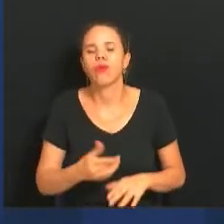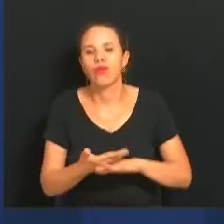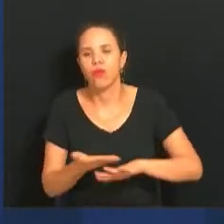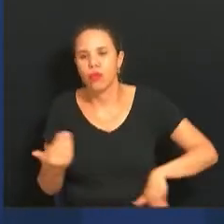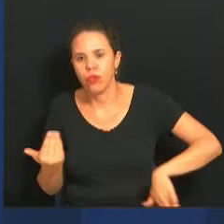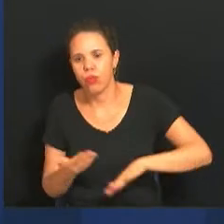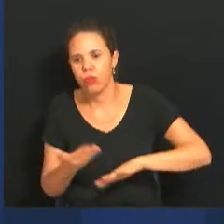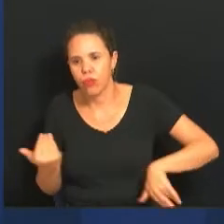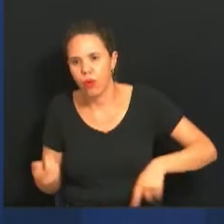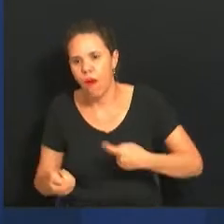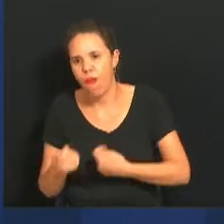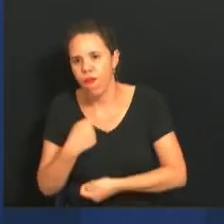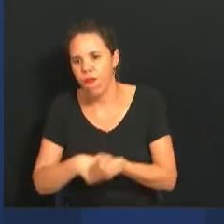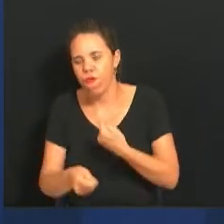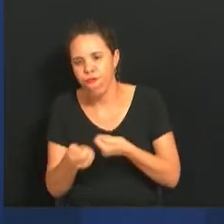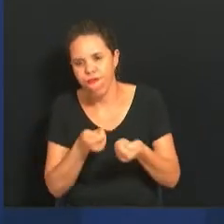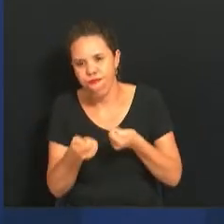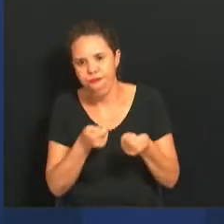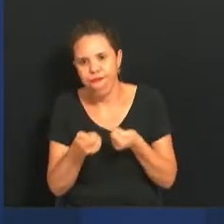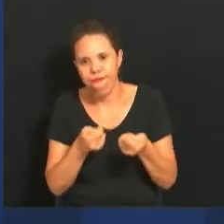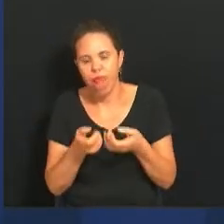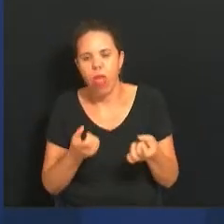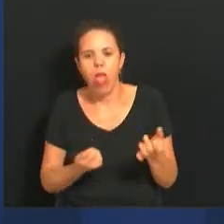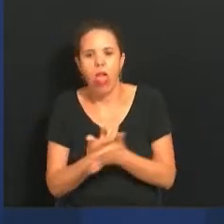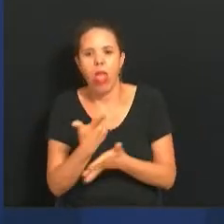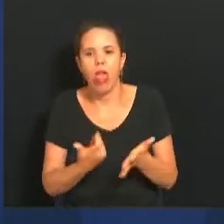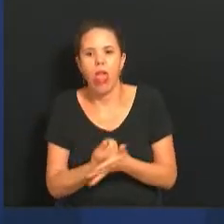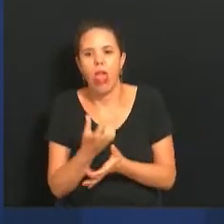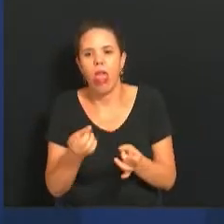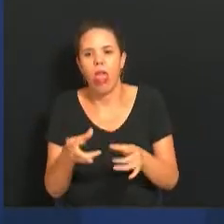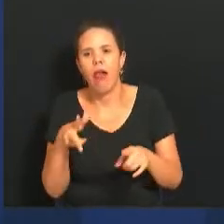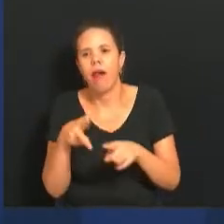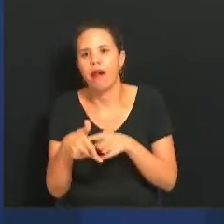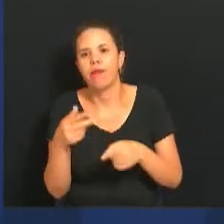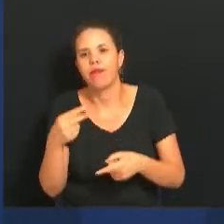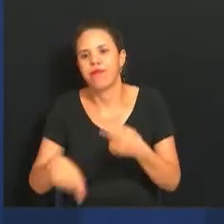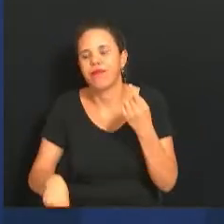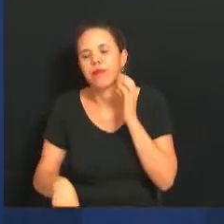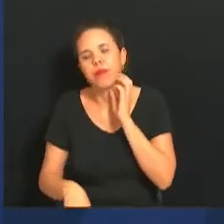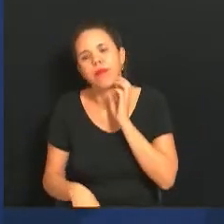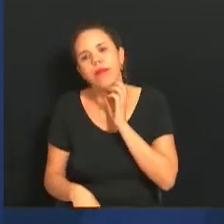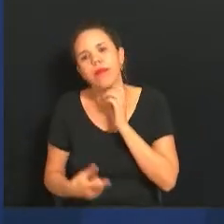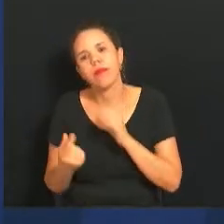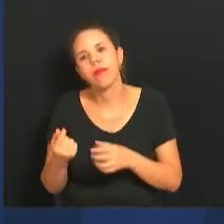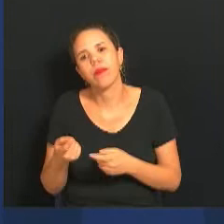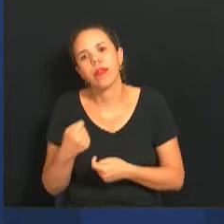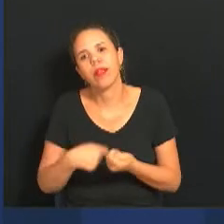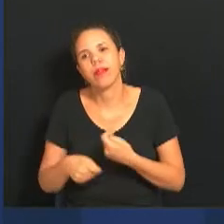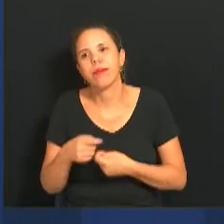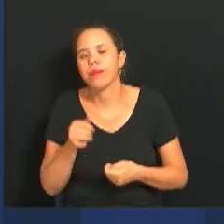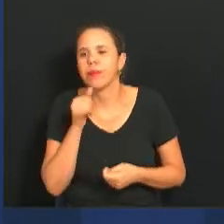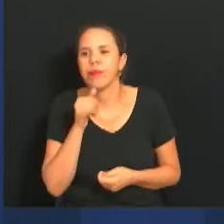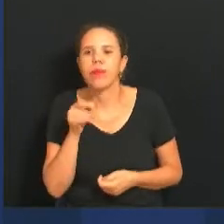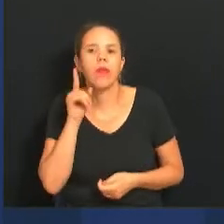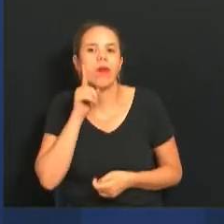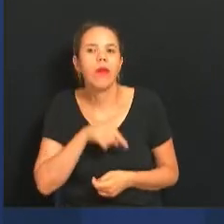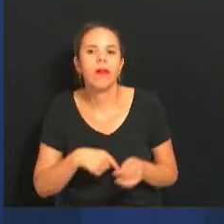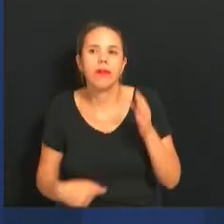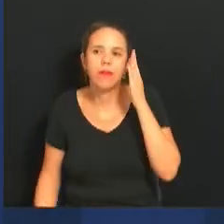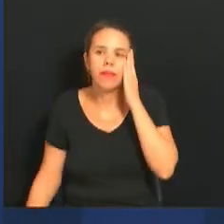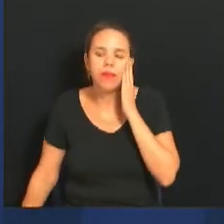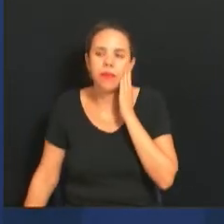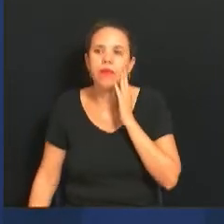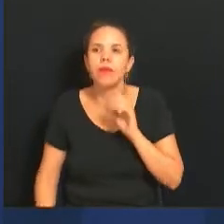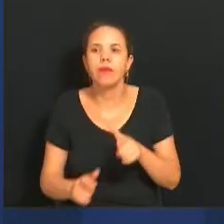global, controlando as exportações, corte da conexão do sistema financeiro, por exemplo, dos Estados Unidos, com a